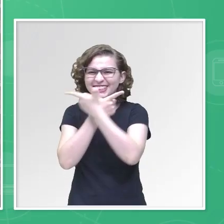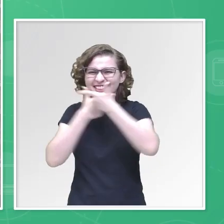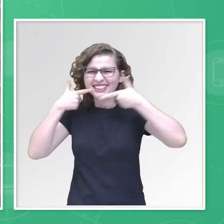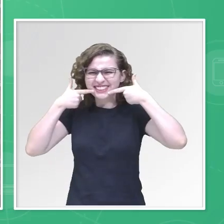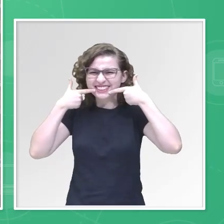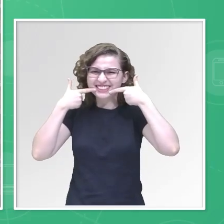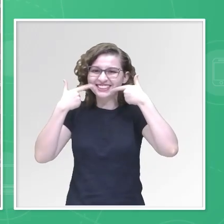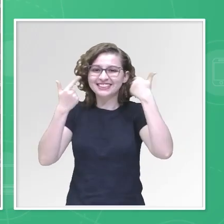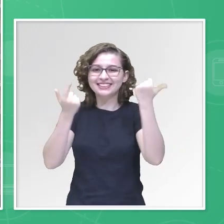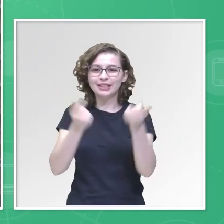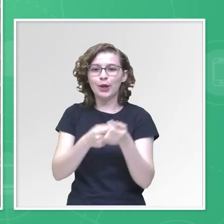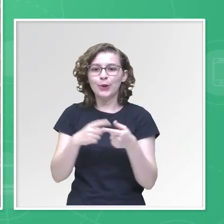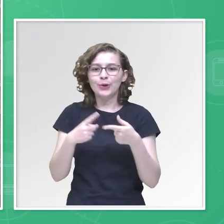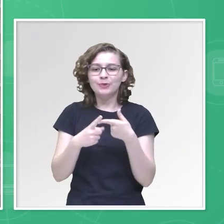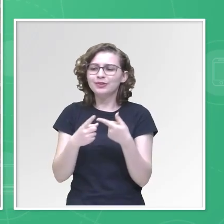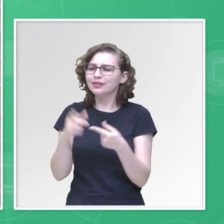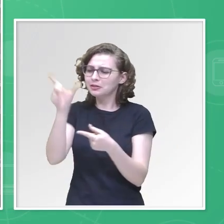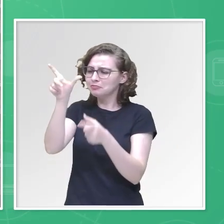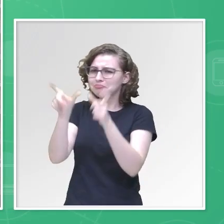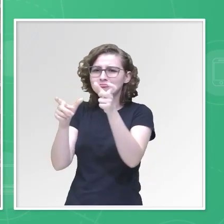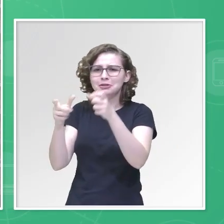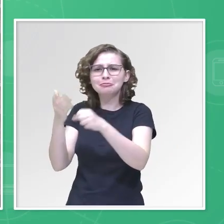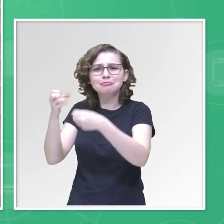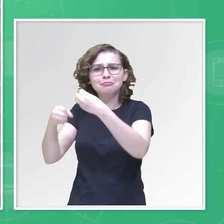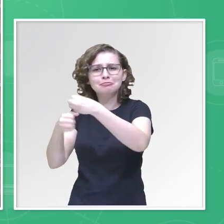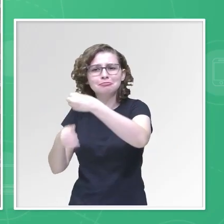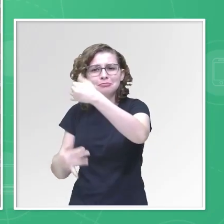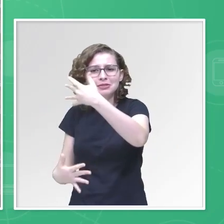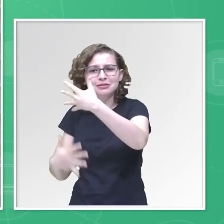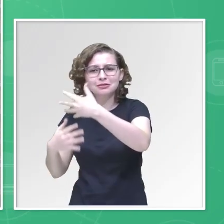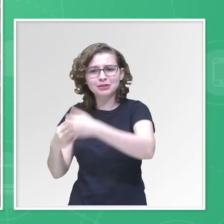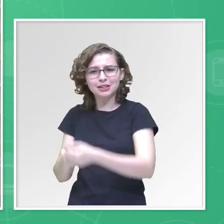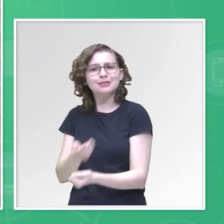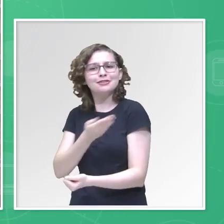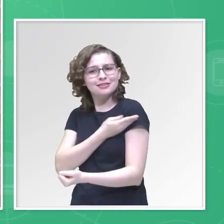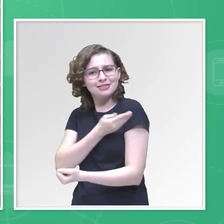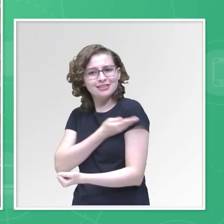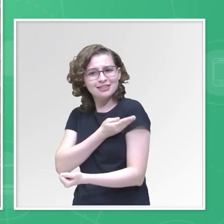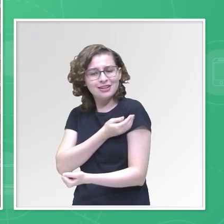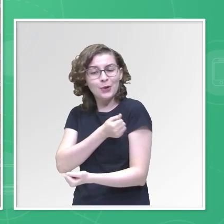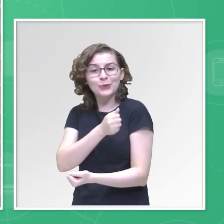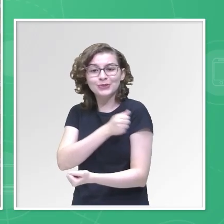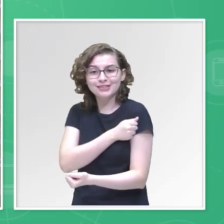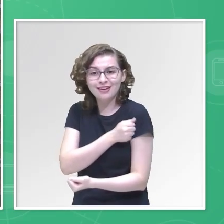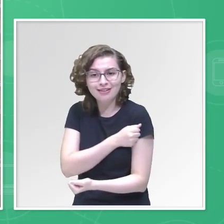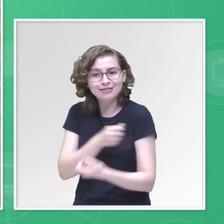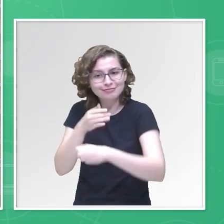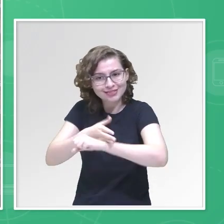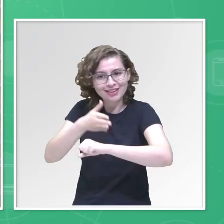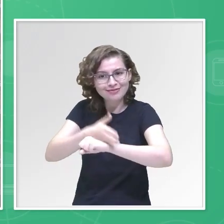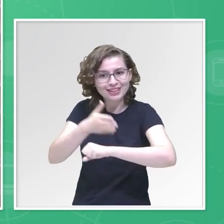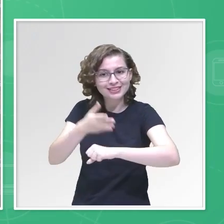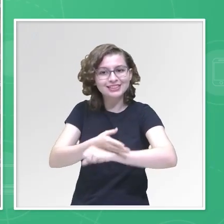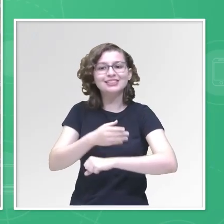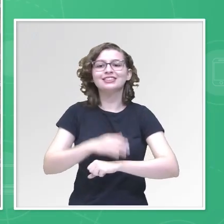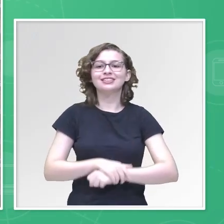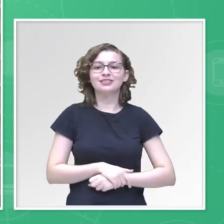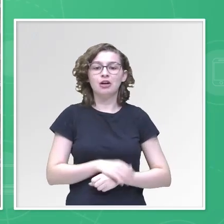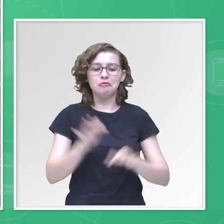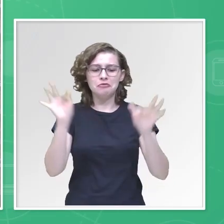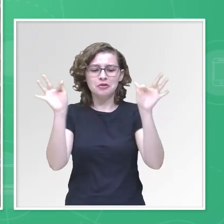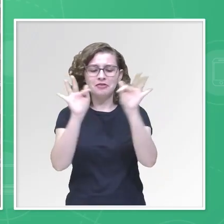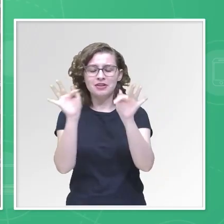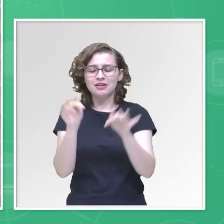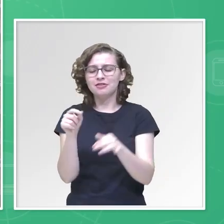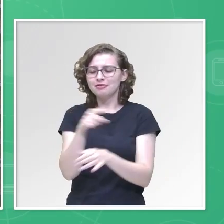tanta gente participando fico muito feliz olha tão bom quando Vocês participam e sobretudo quando vocês estudam e aprendem